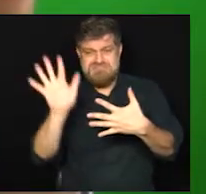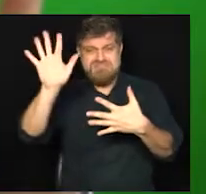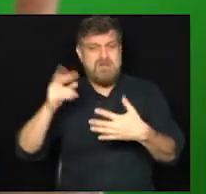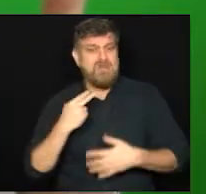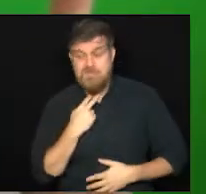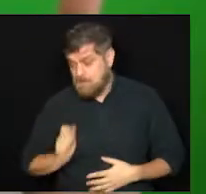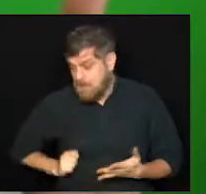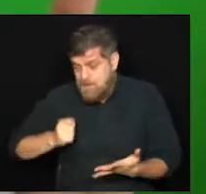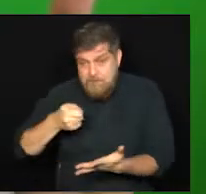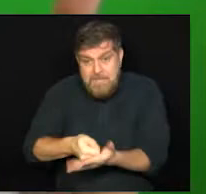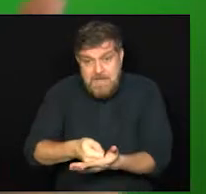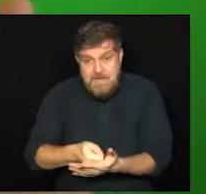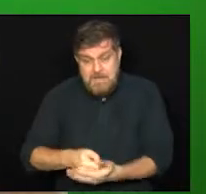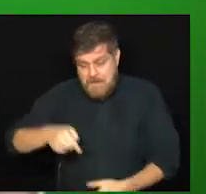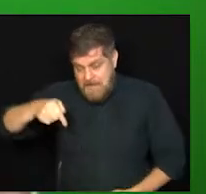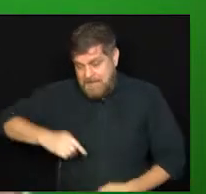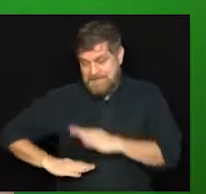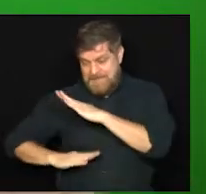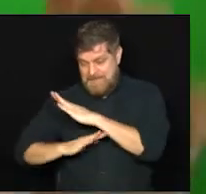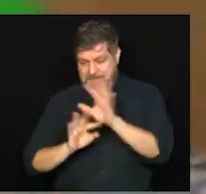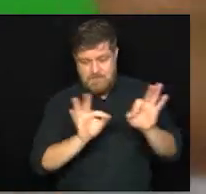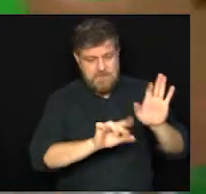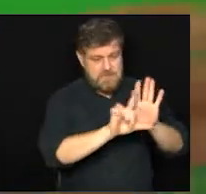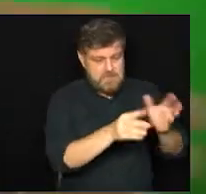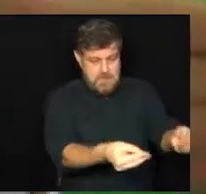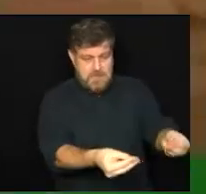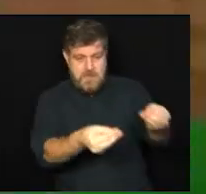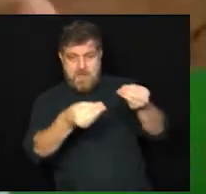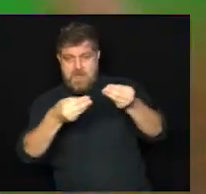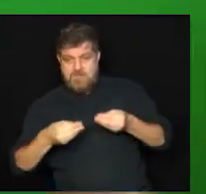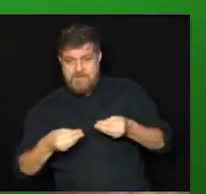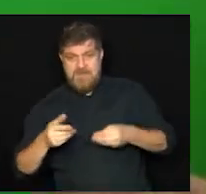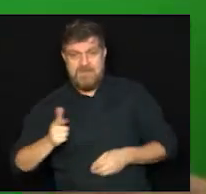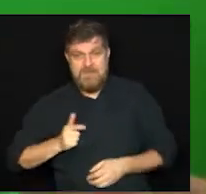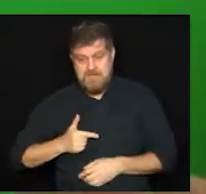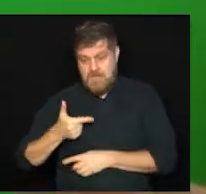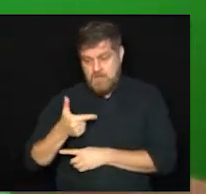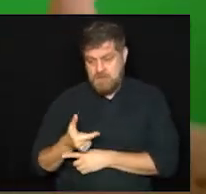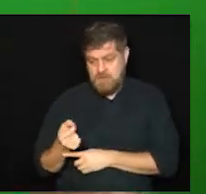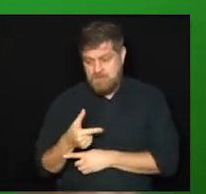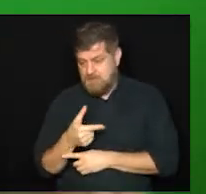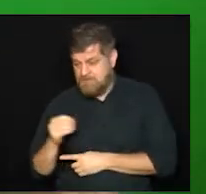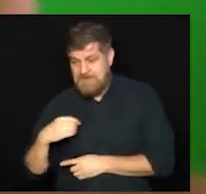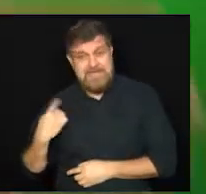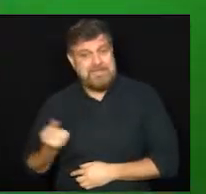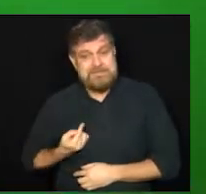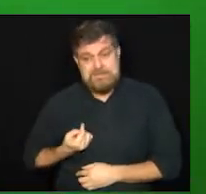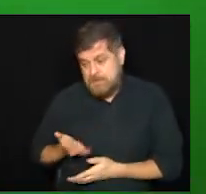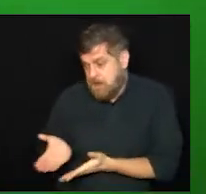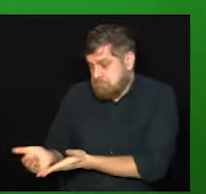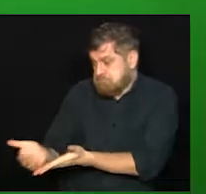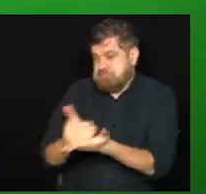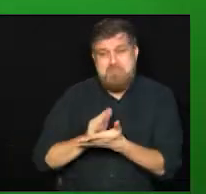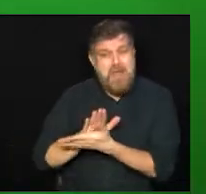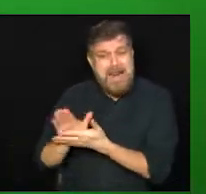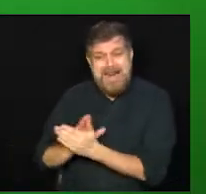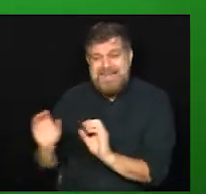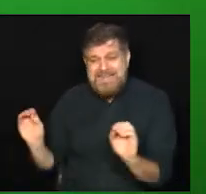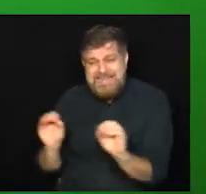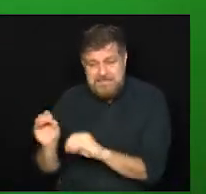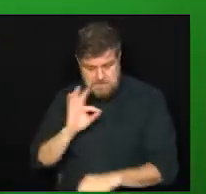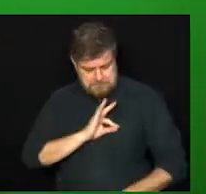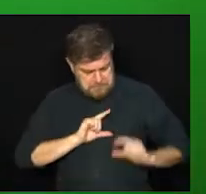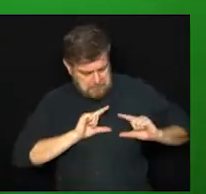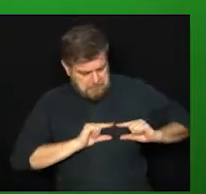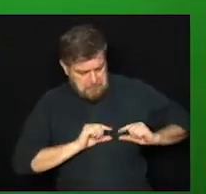que chegar na casa aí, a gente tem que pegar 2020, que nós não faturamos nada, 2021, que também nós